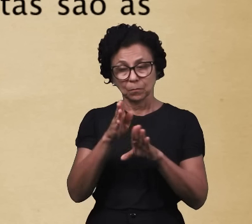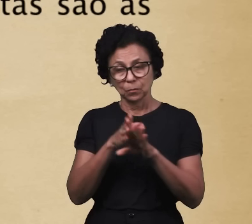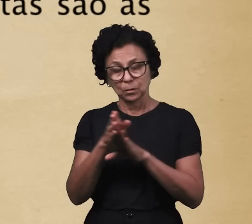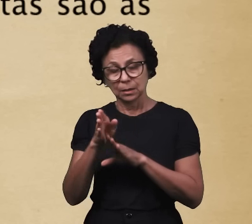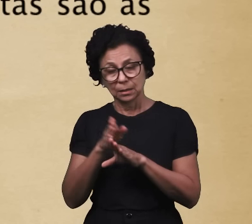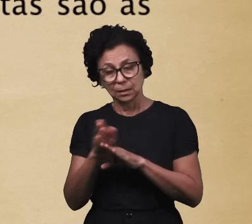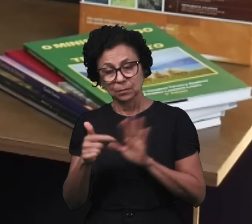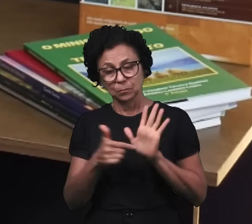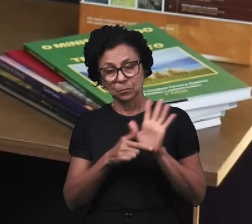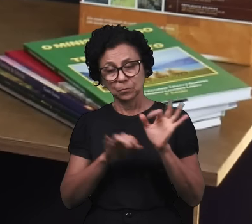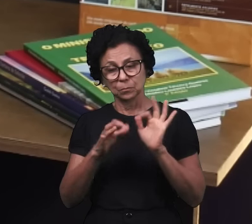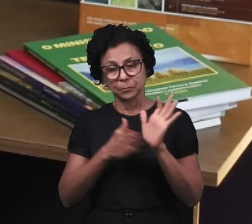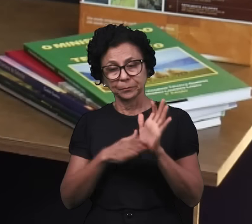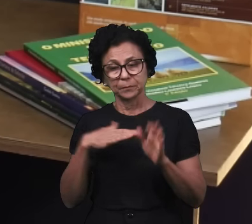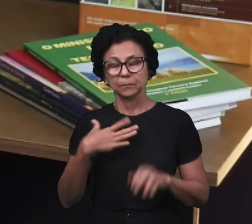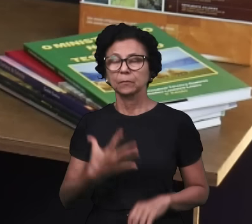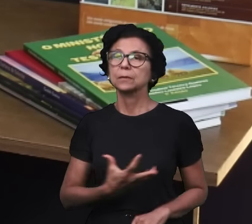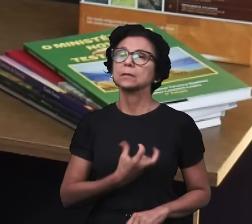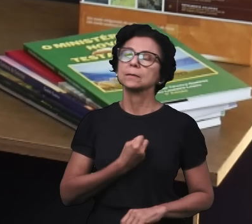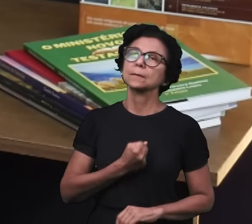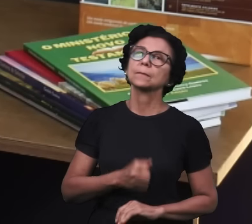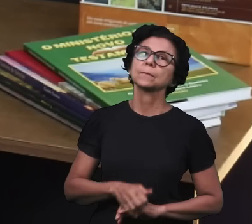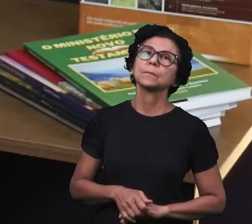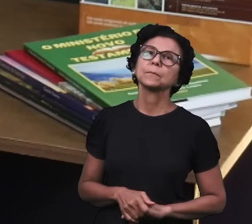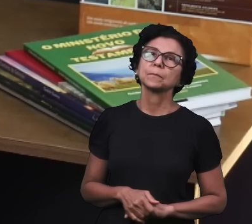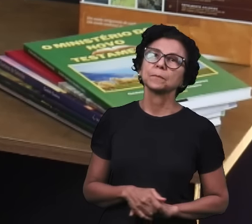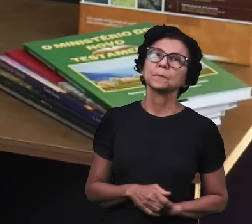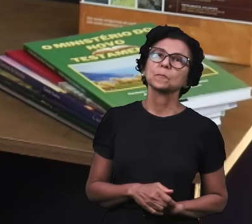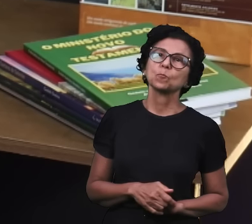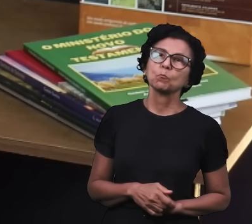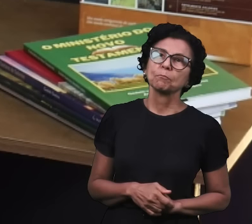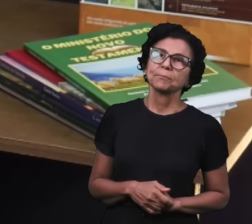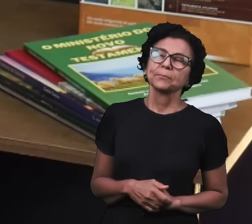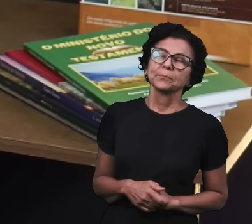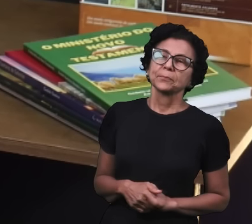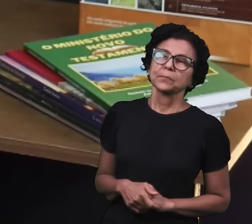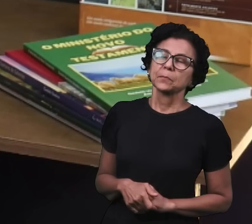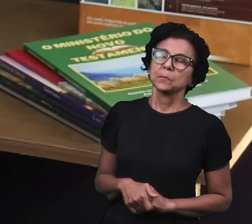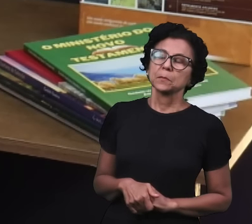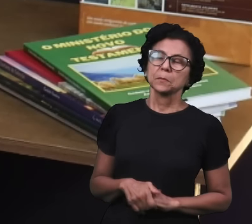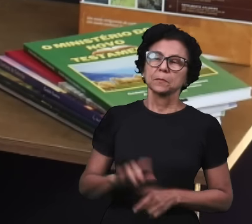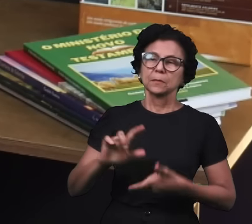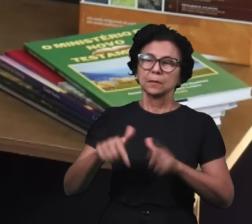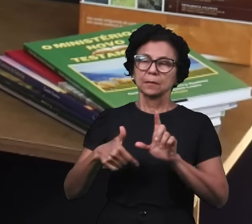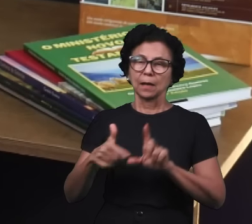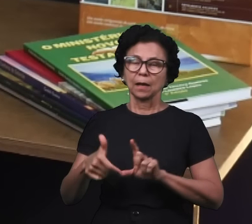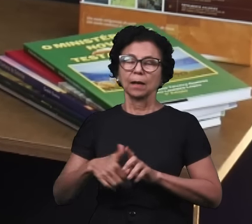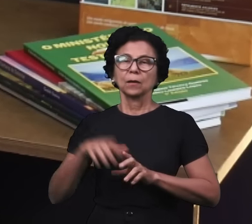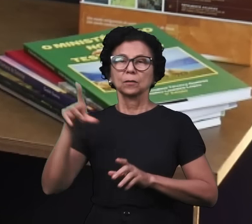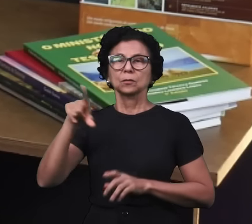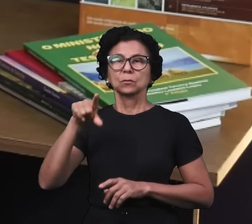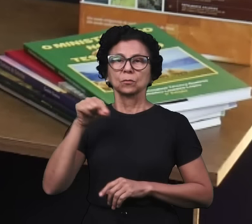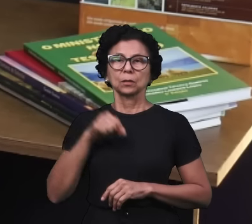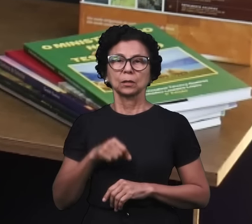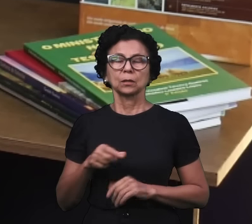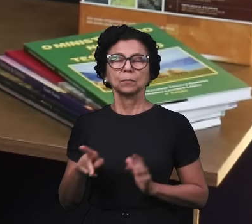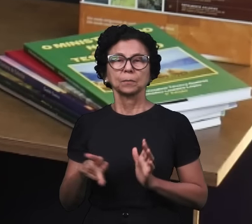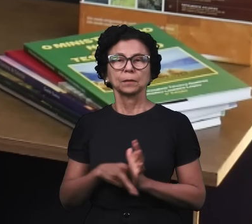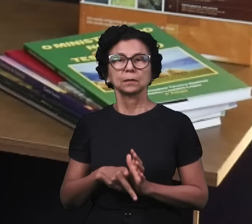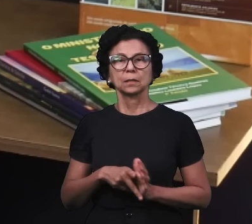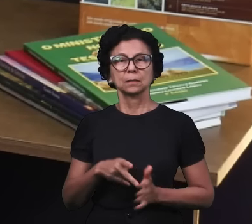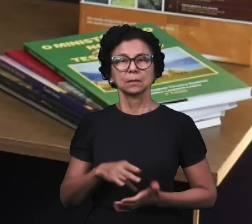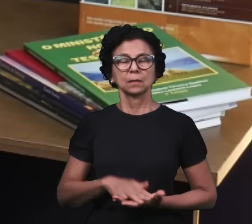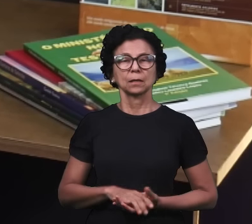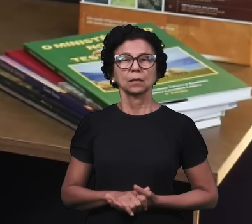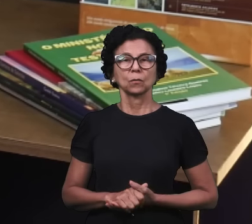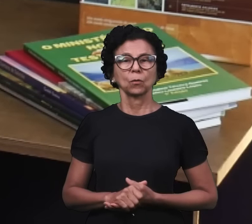né? Israel foi escolhido para ser um reino sacerdotal, né? Como a igreja também, hoje nós somos chamados,